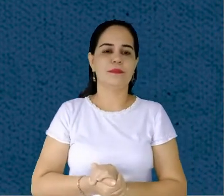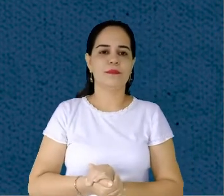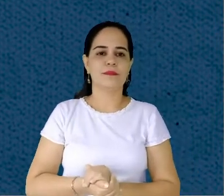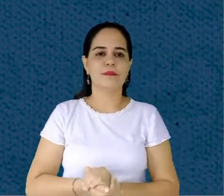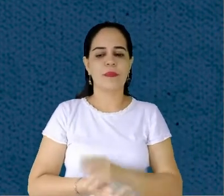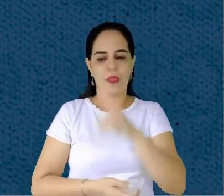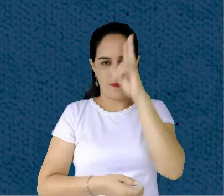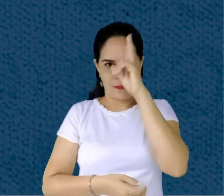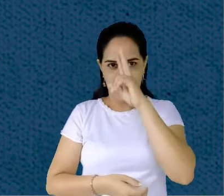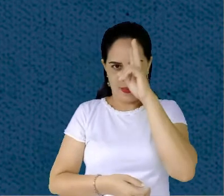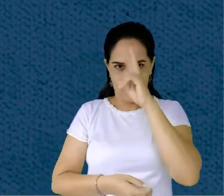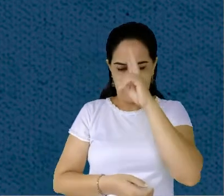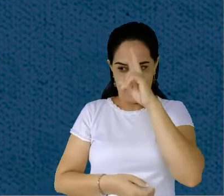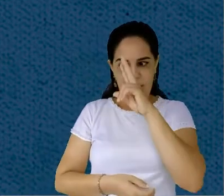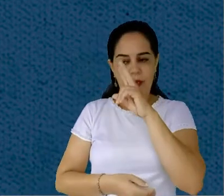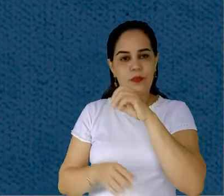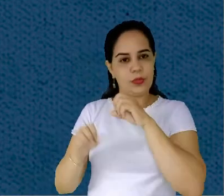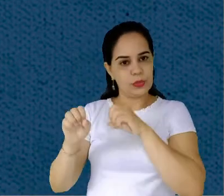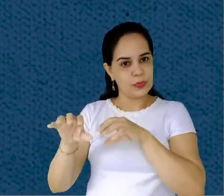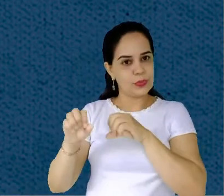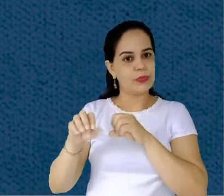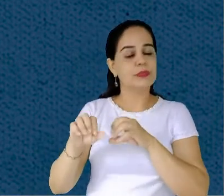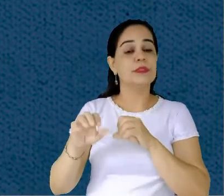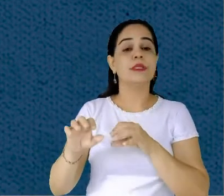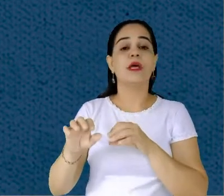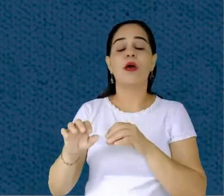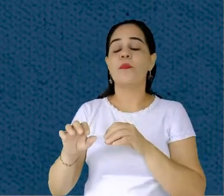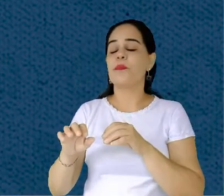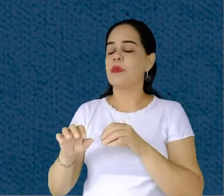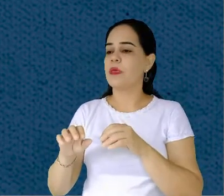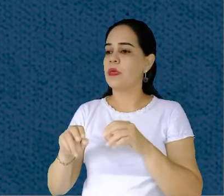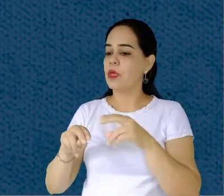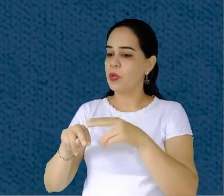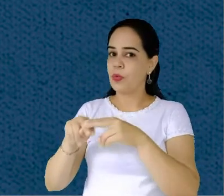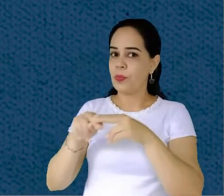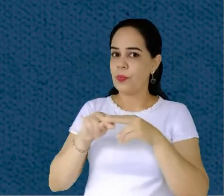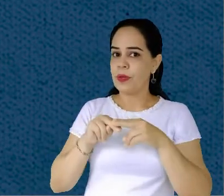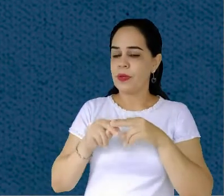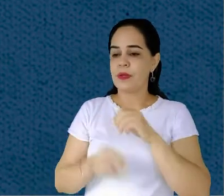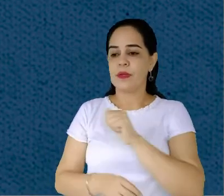deles. Ele recorda algumas coisas para que eles